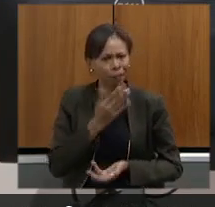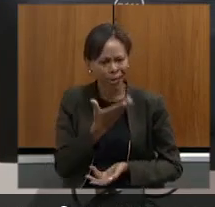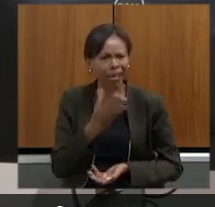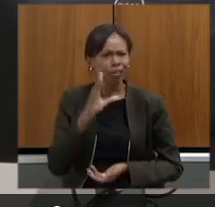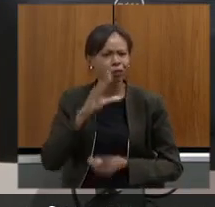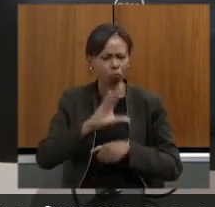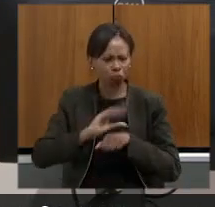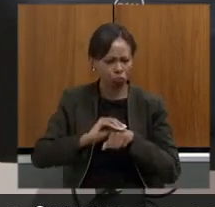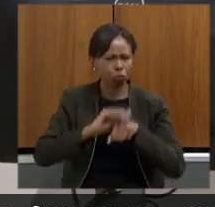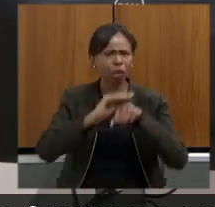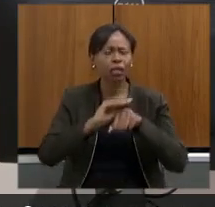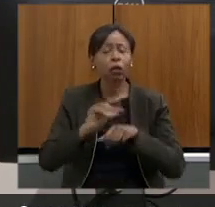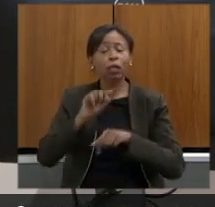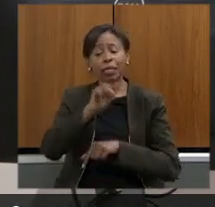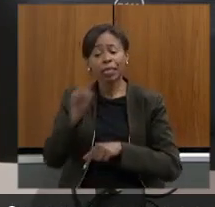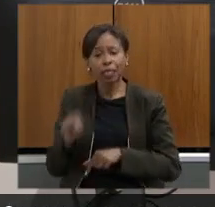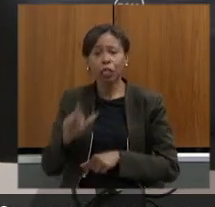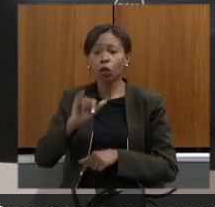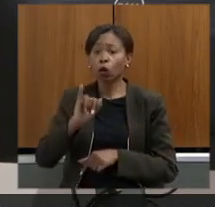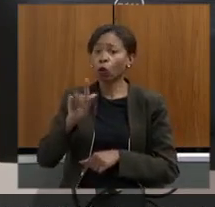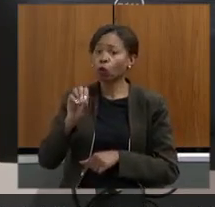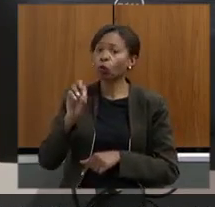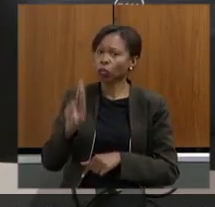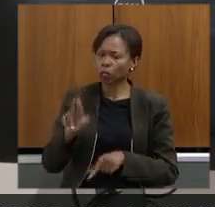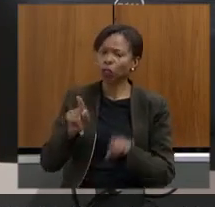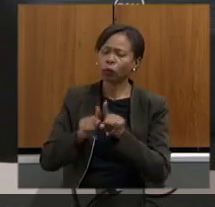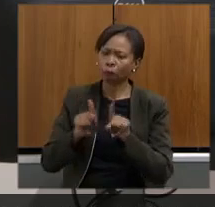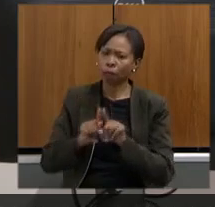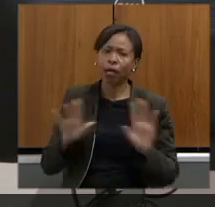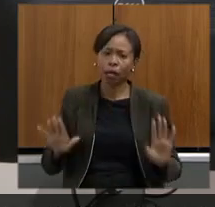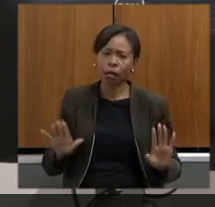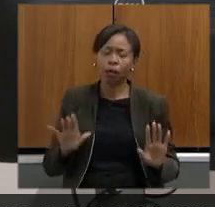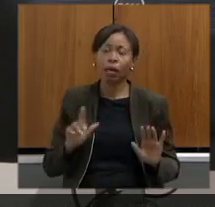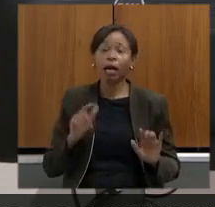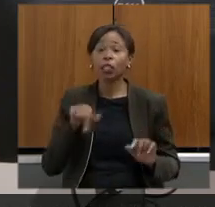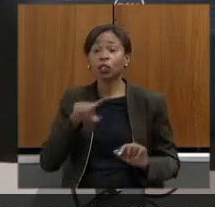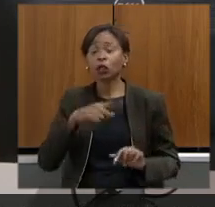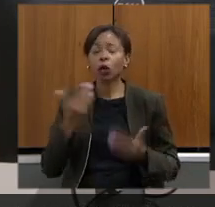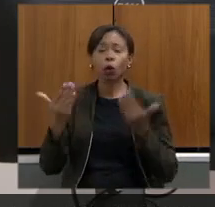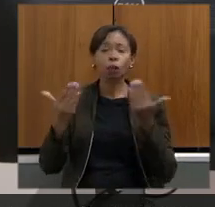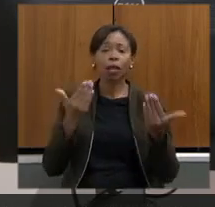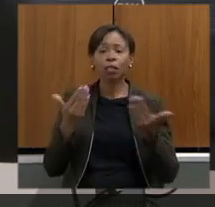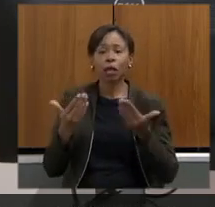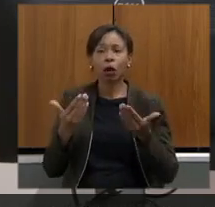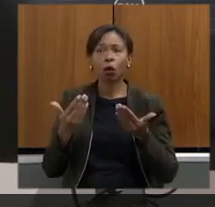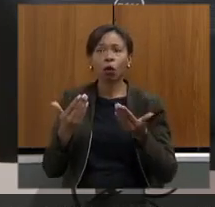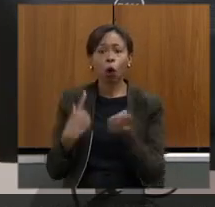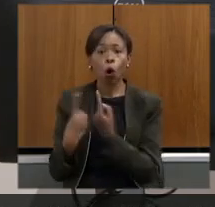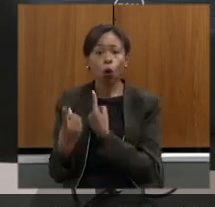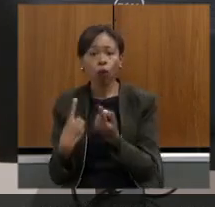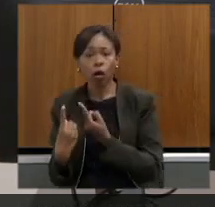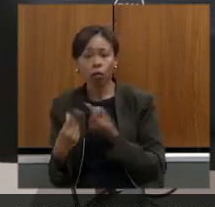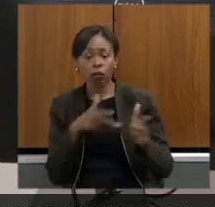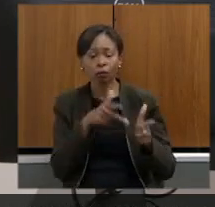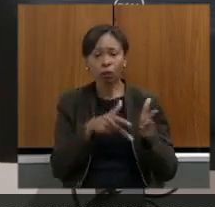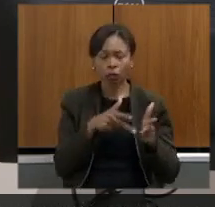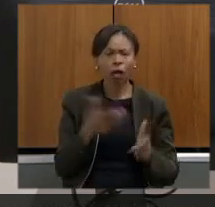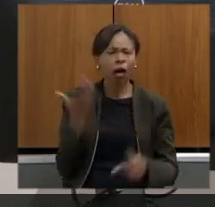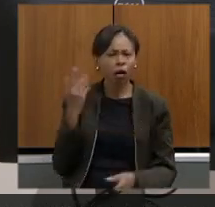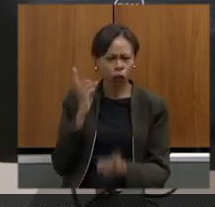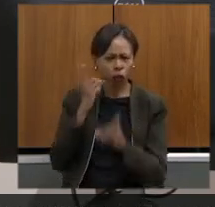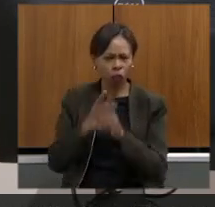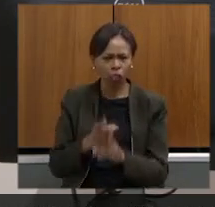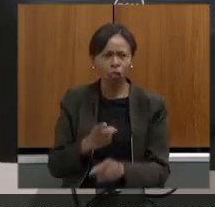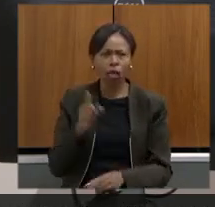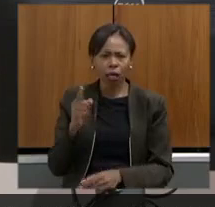fazer uma comparação o Ferroviário rodoviário e outro dia encontrei na 262 uma